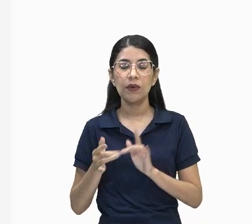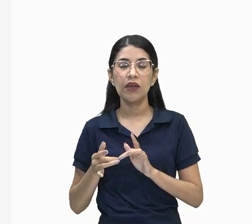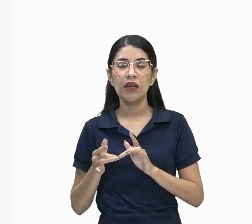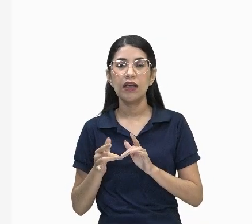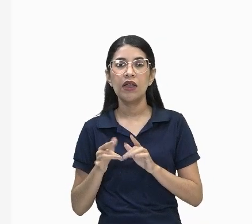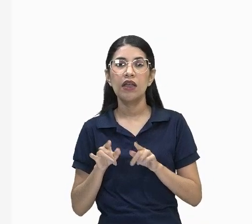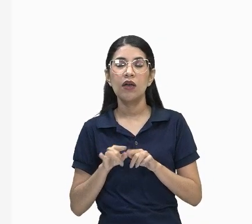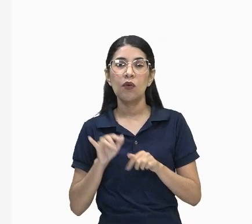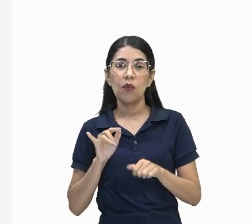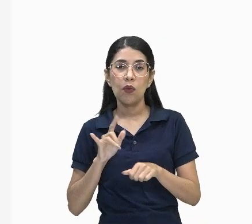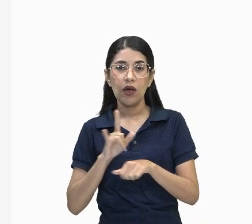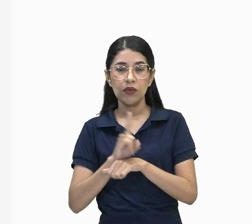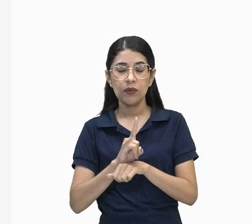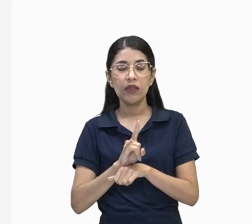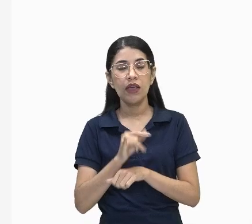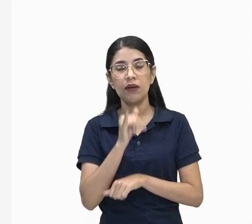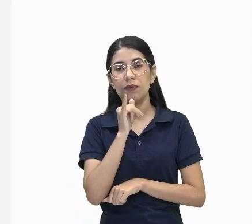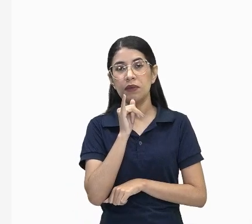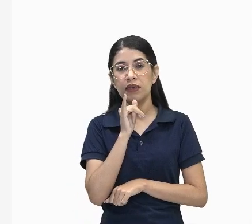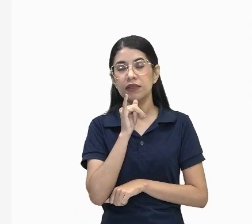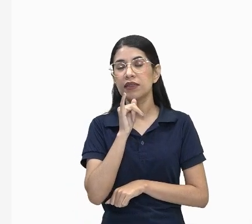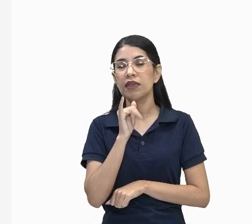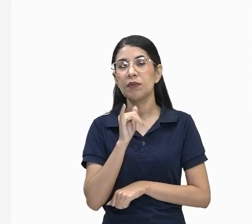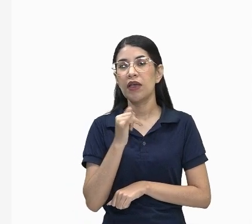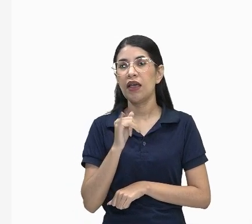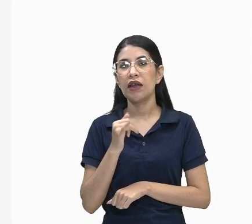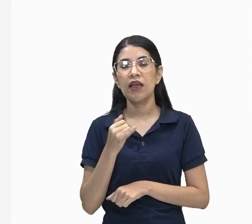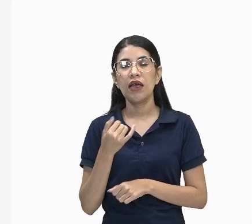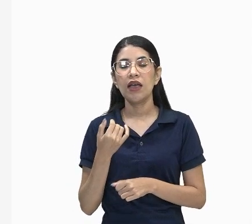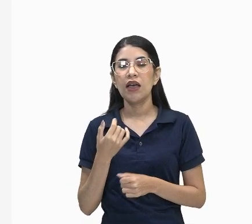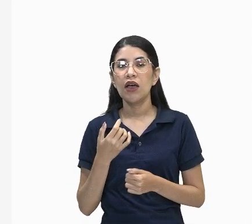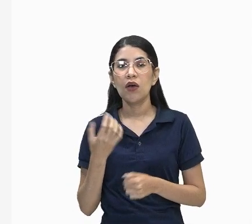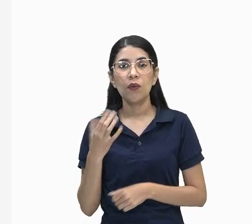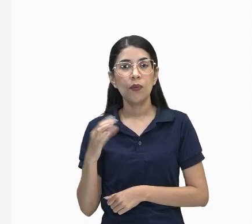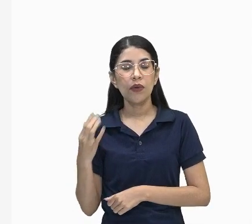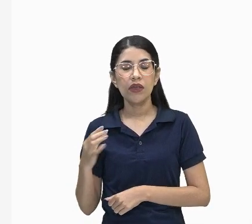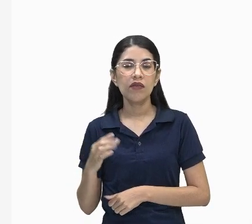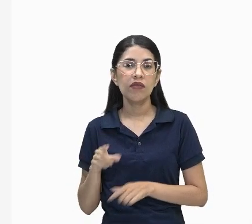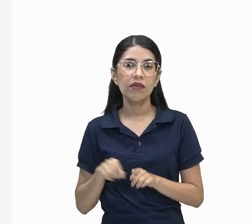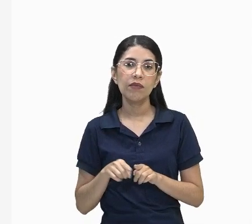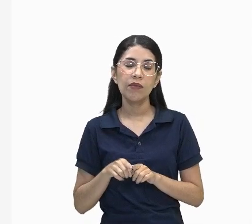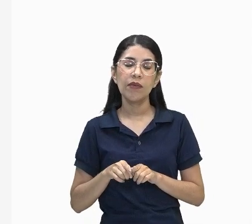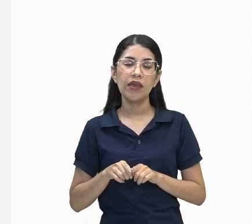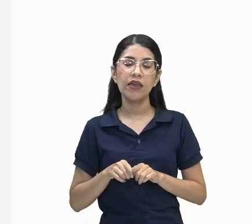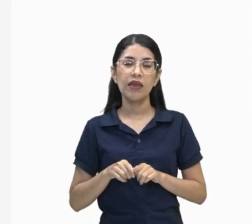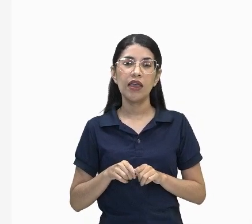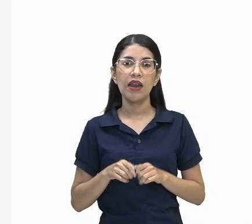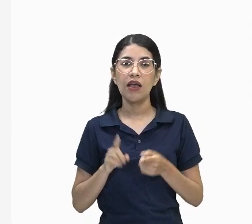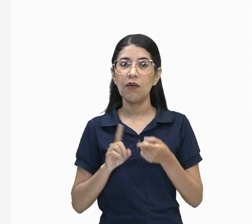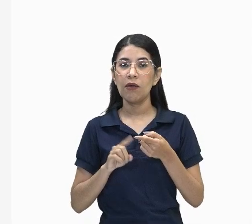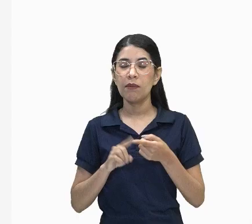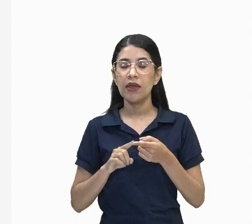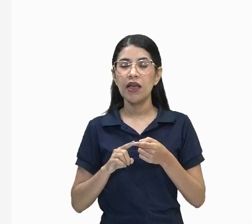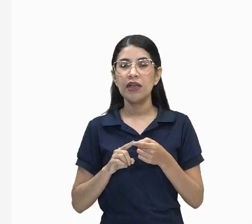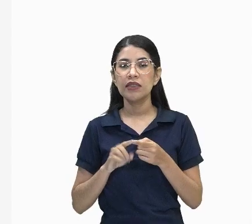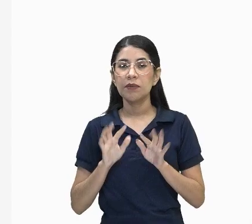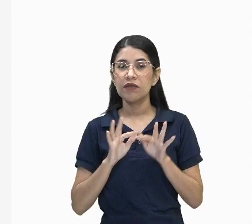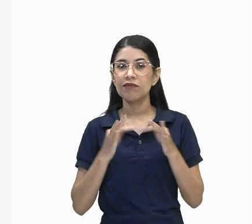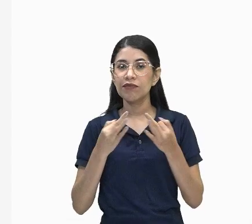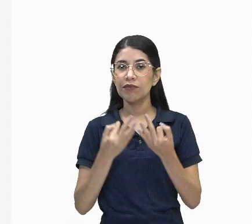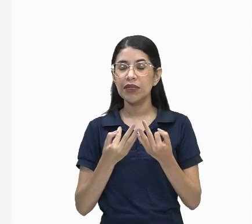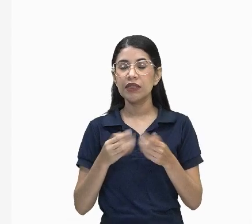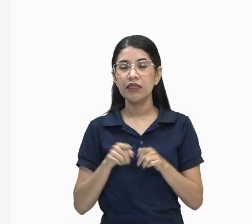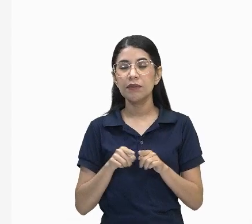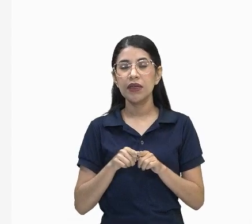adultério, por exemplo, era um escândalo que ameaçava a honra familiar e que merecia ser, na